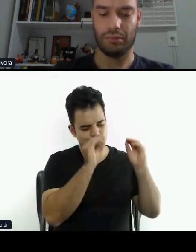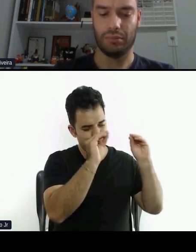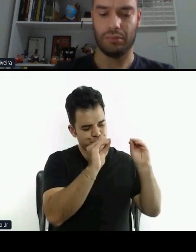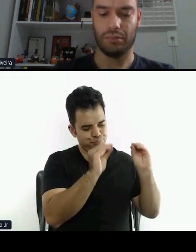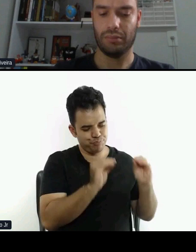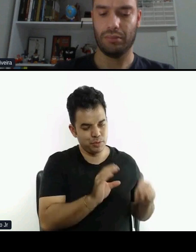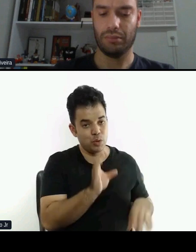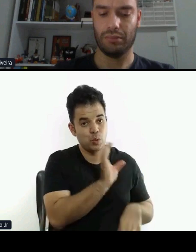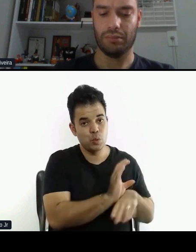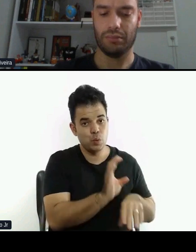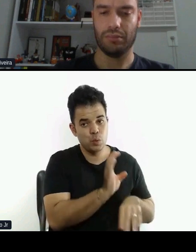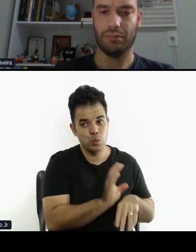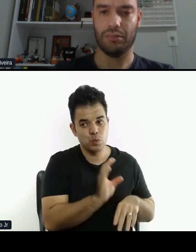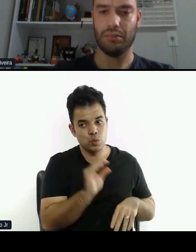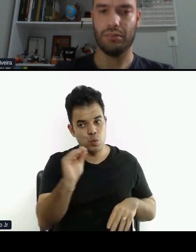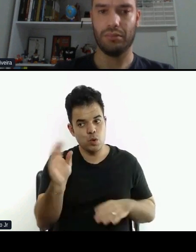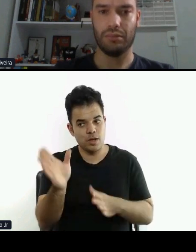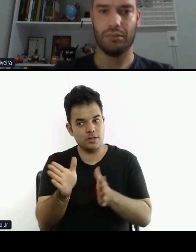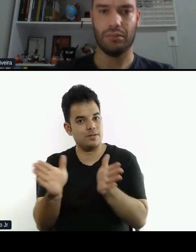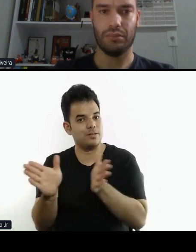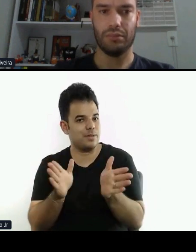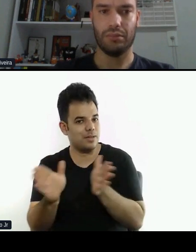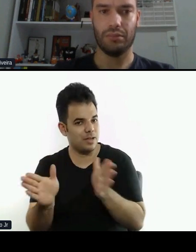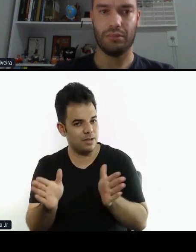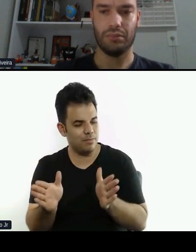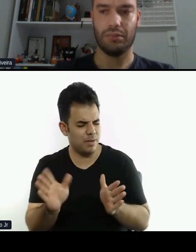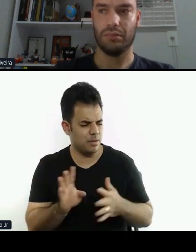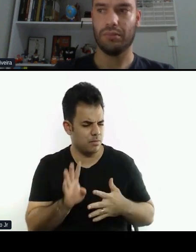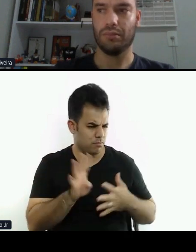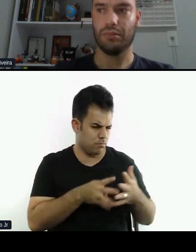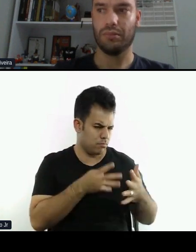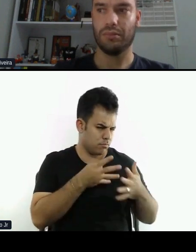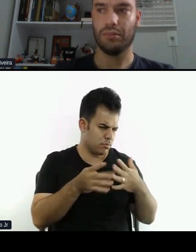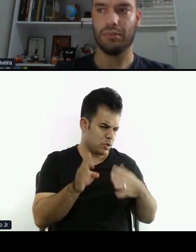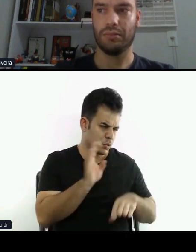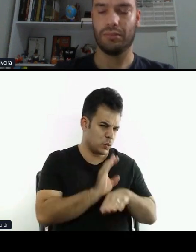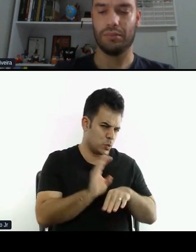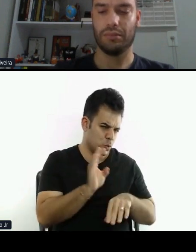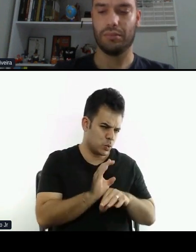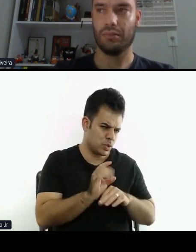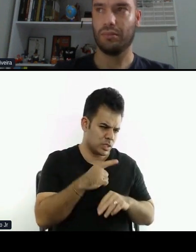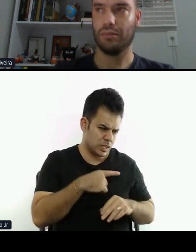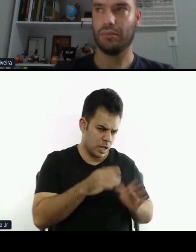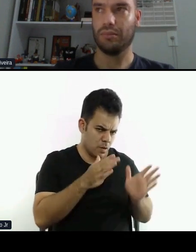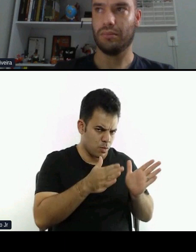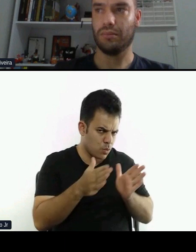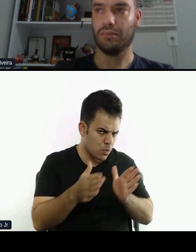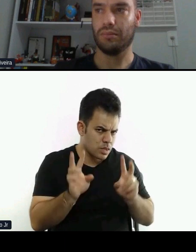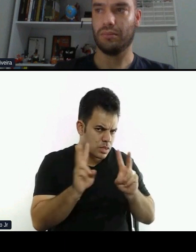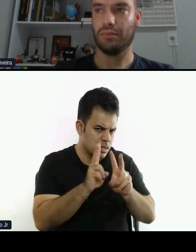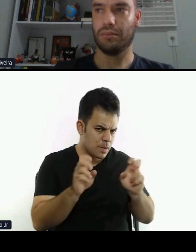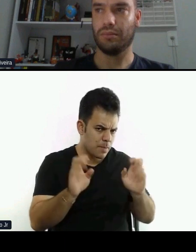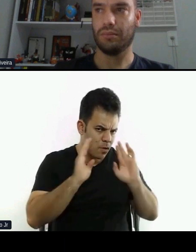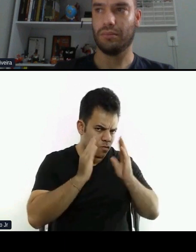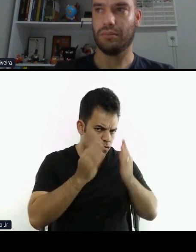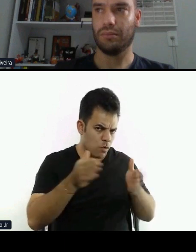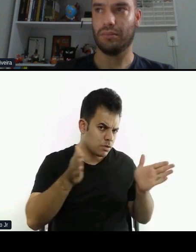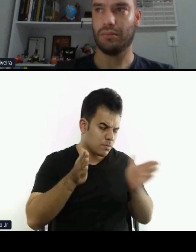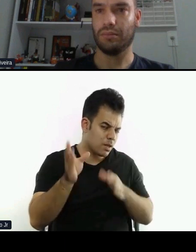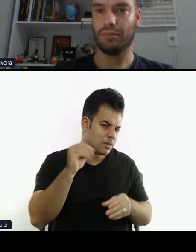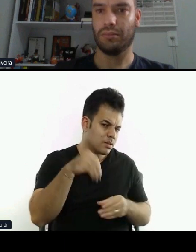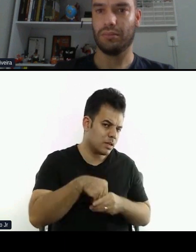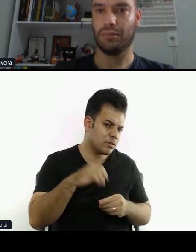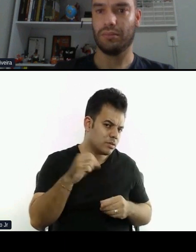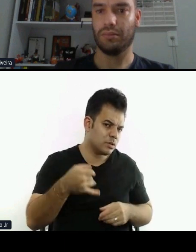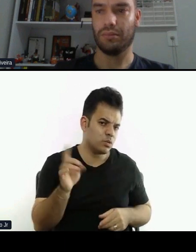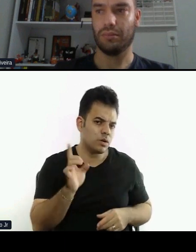para uma faculdade. Pô, mas será que naquela grade curricular, né, tem alguma coisa padrão, tem algum tópico voltado para acessibilidade? Por que não tem?